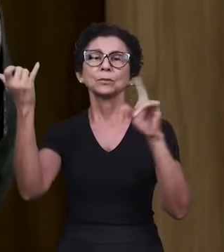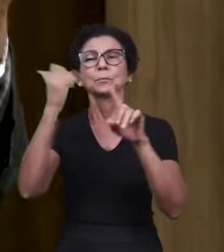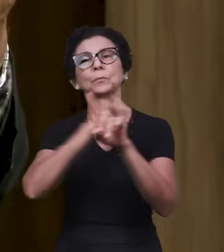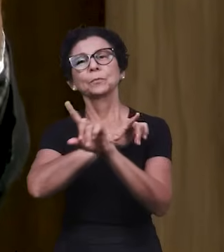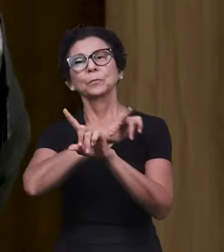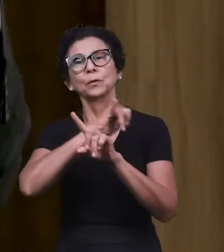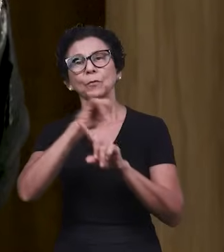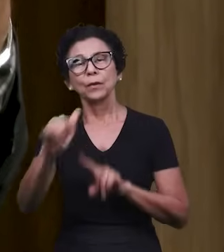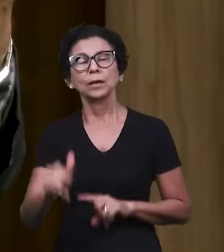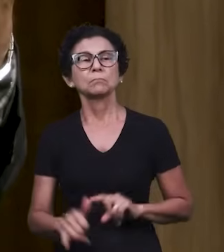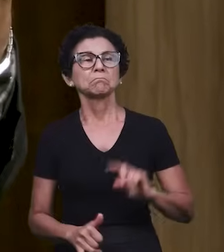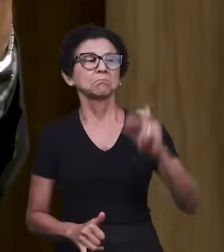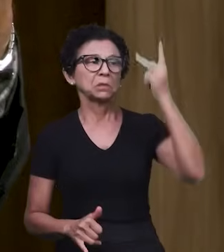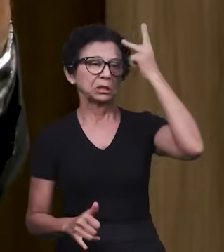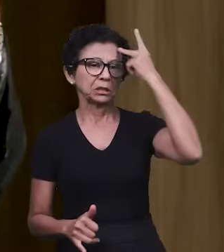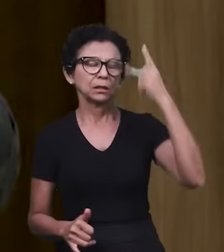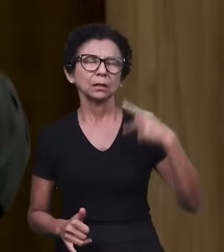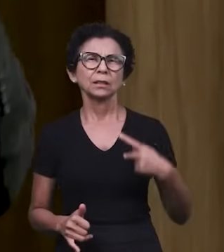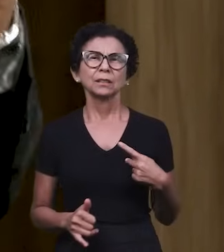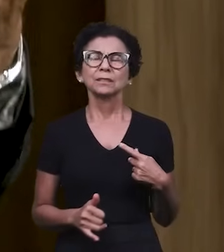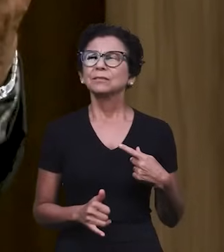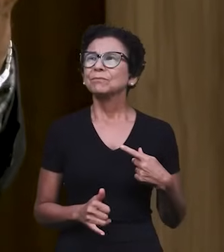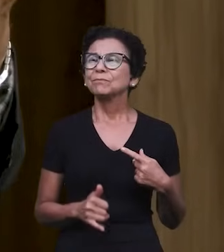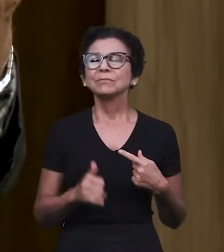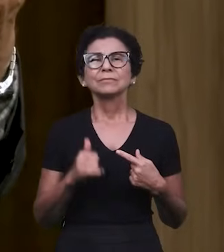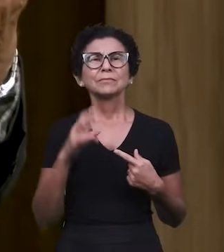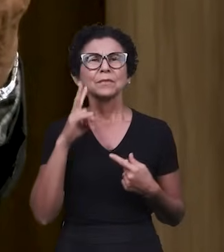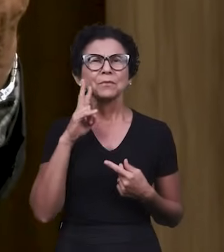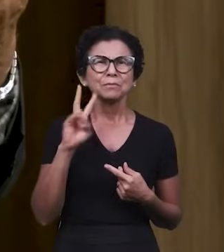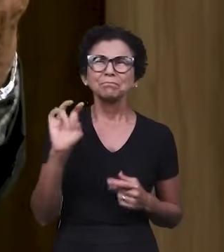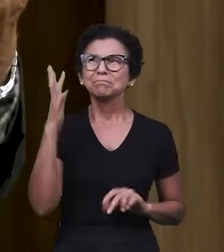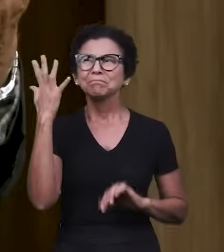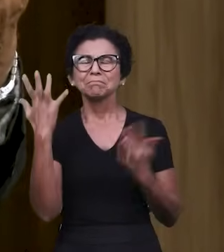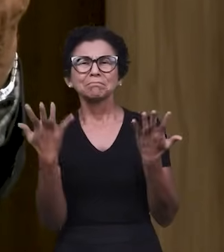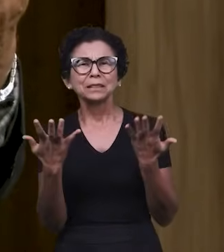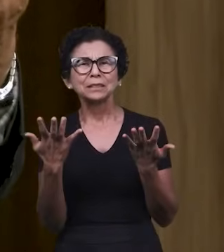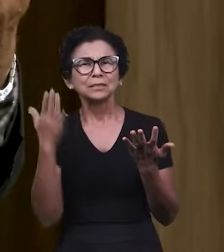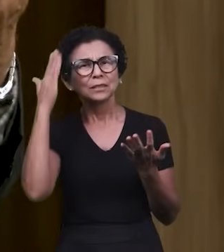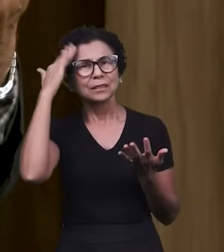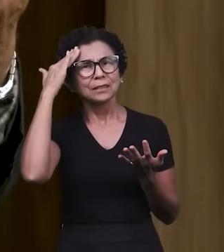está vendo, está contemplando, mas não está entendendo o que está acontecendo.